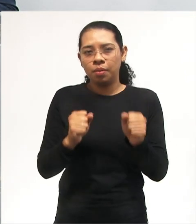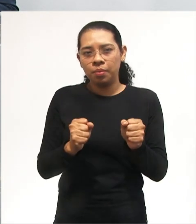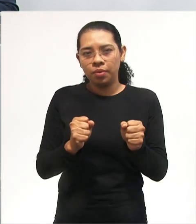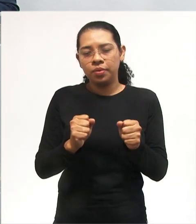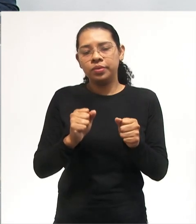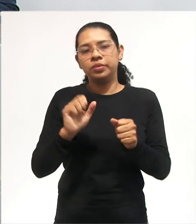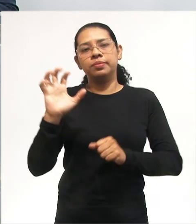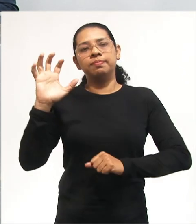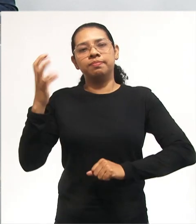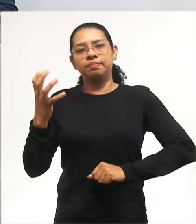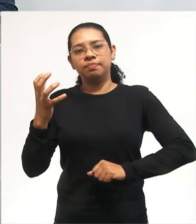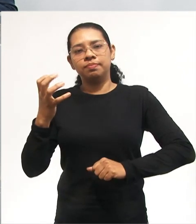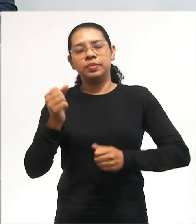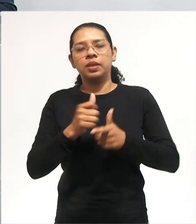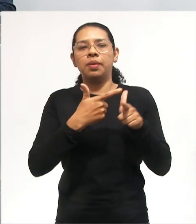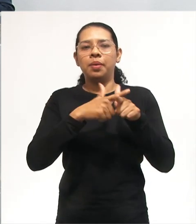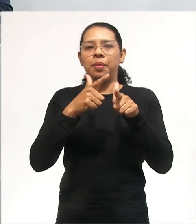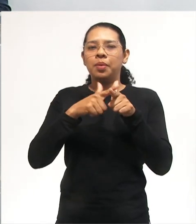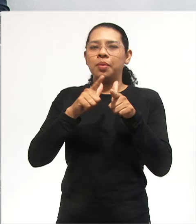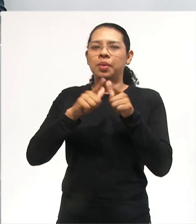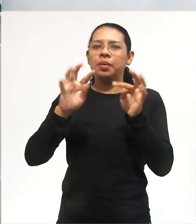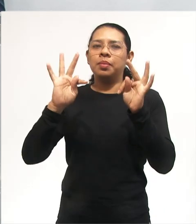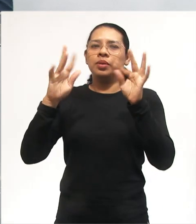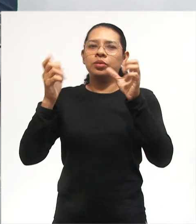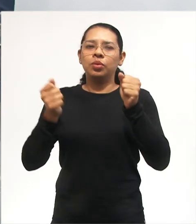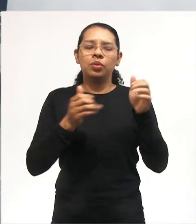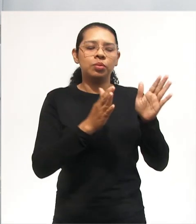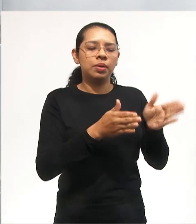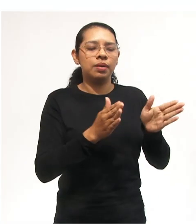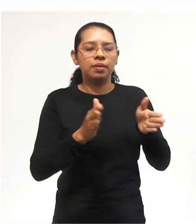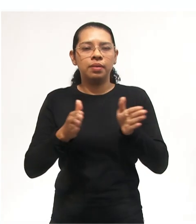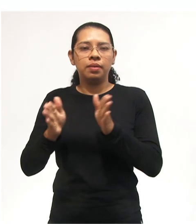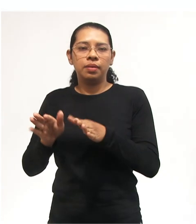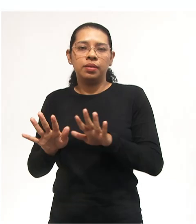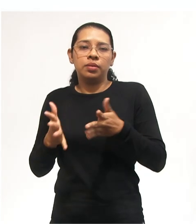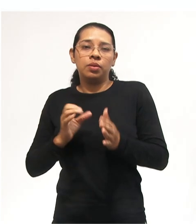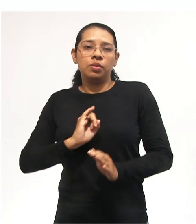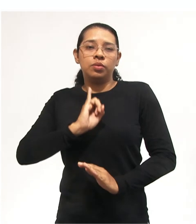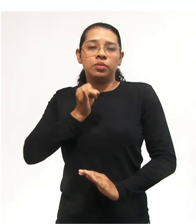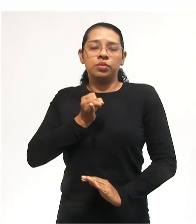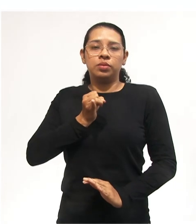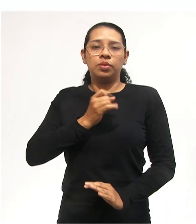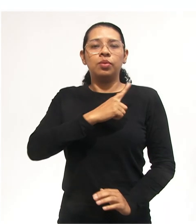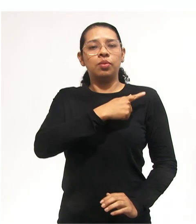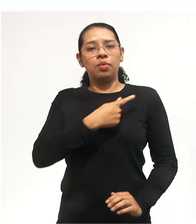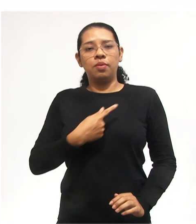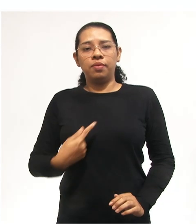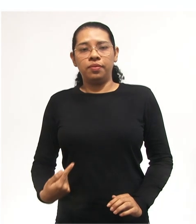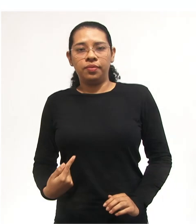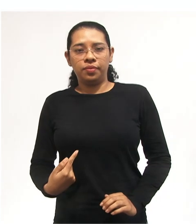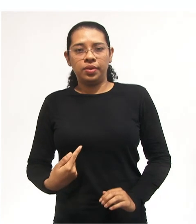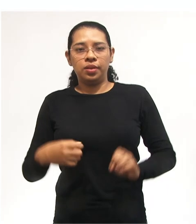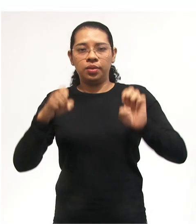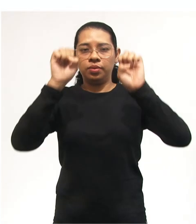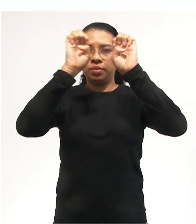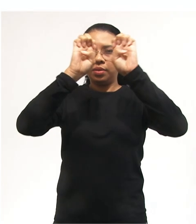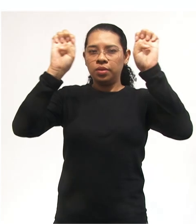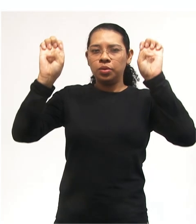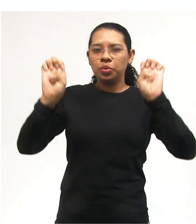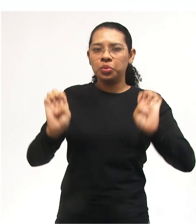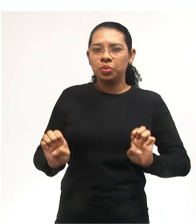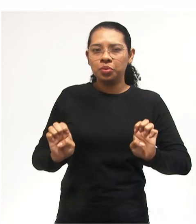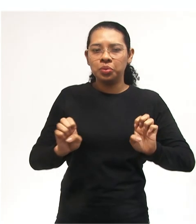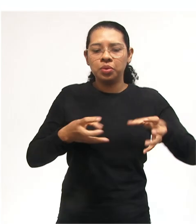pode prejudicar toda essa cadeia. Certo? Então, se o governo não faz a parte dele na infraestrutura ou